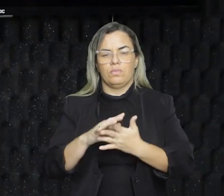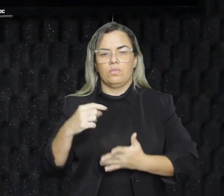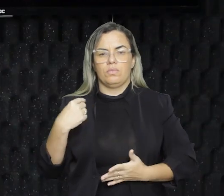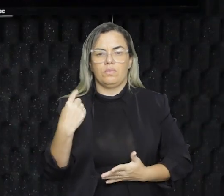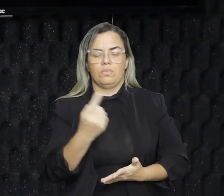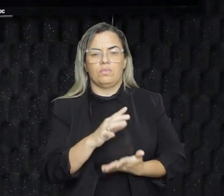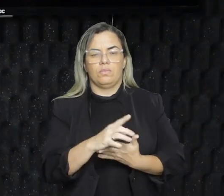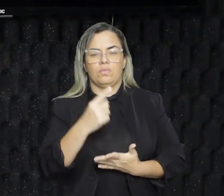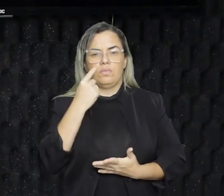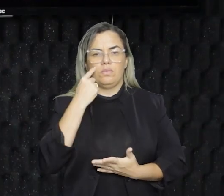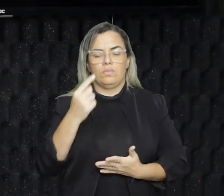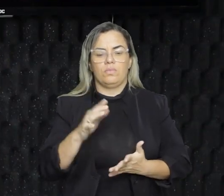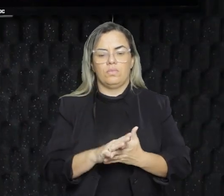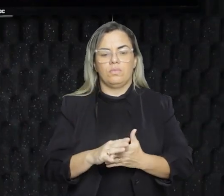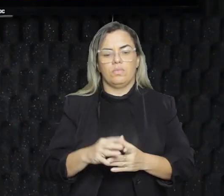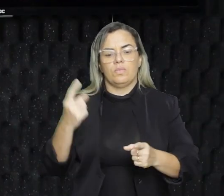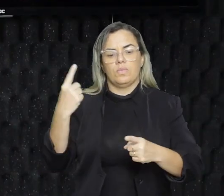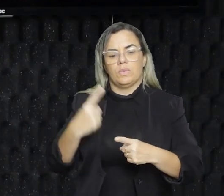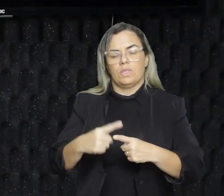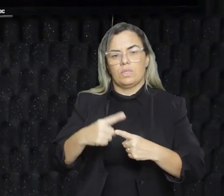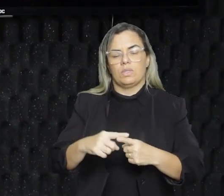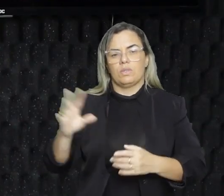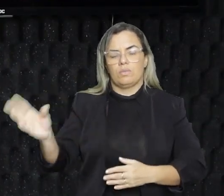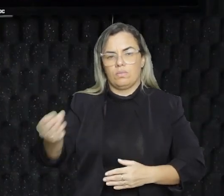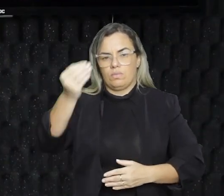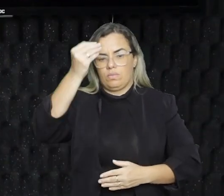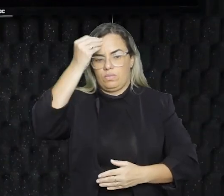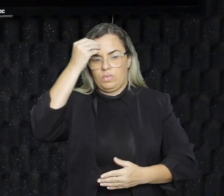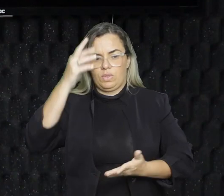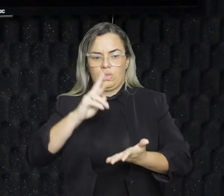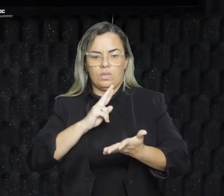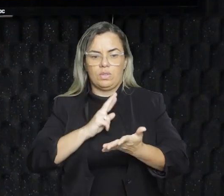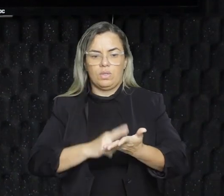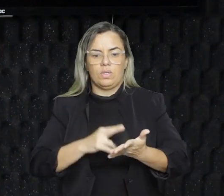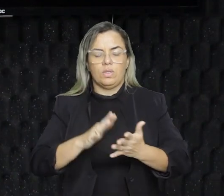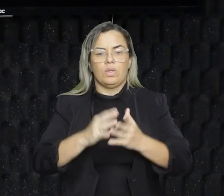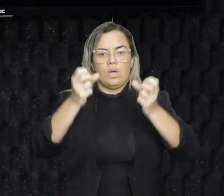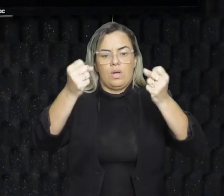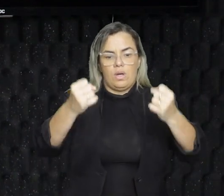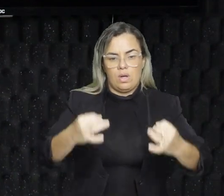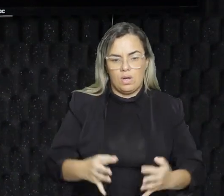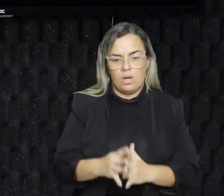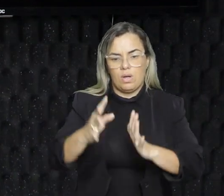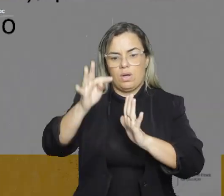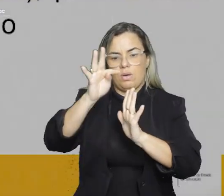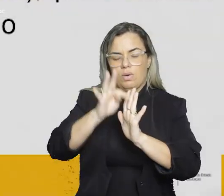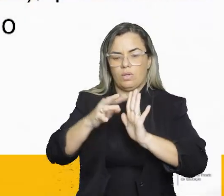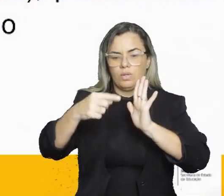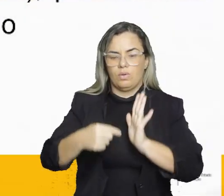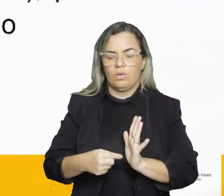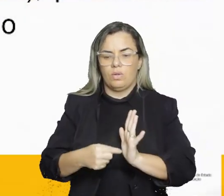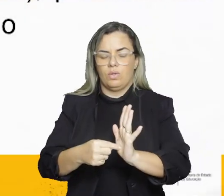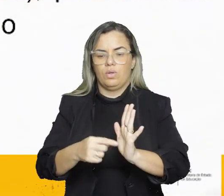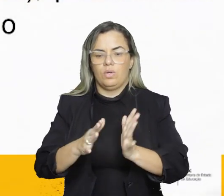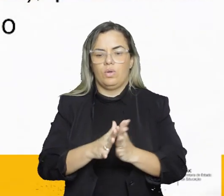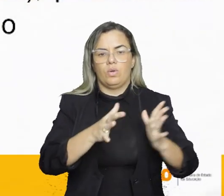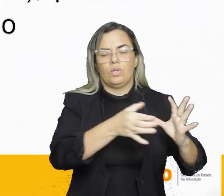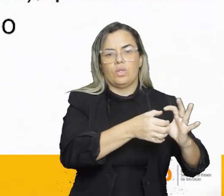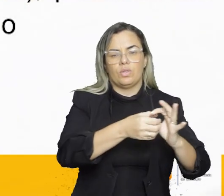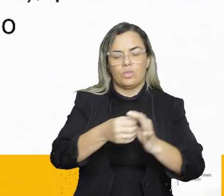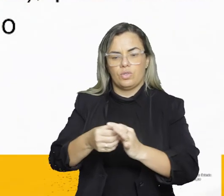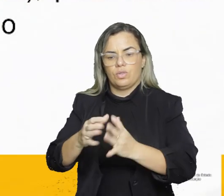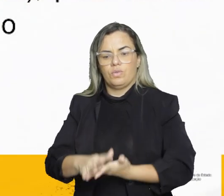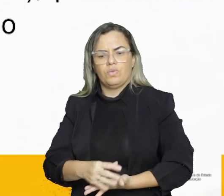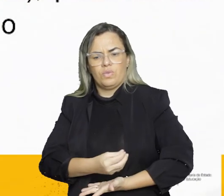olhar uma justificativa que vai reforçar a nossa resposta. O texto, ele aponta para o